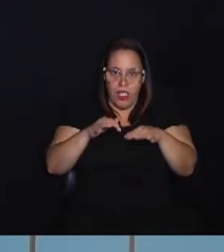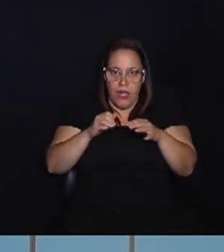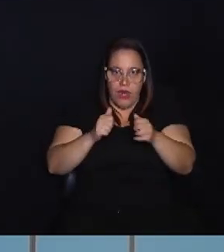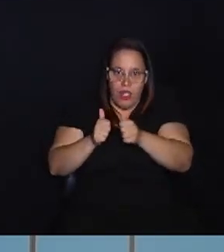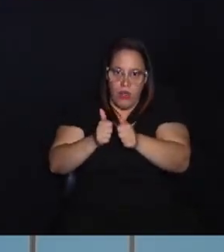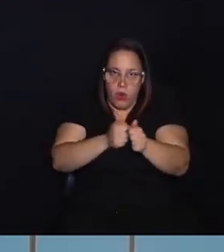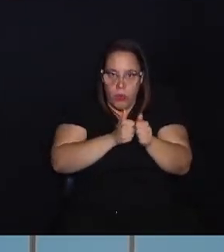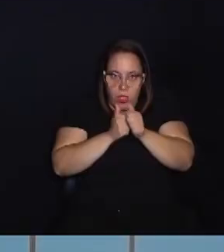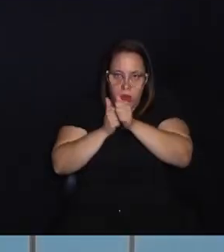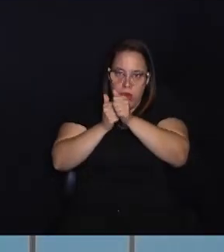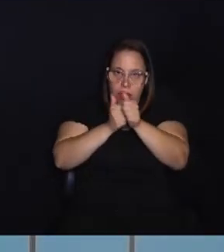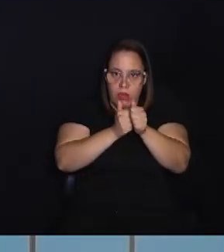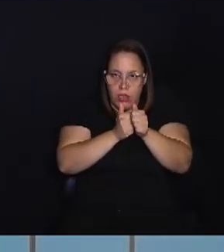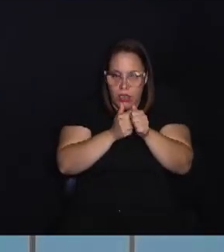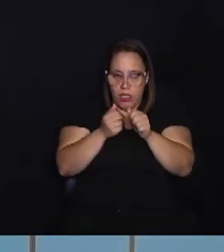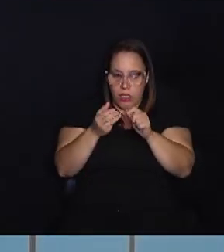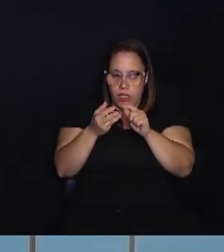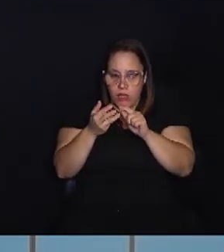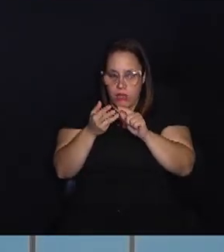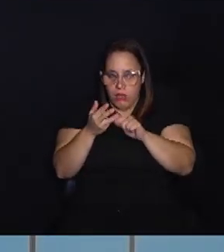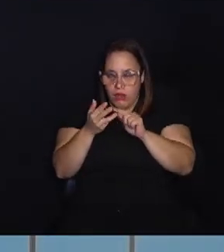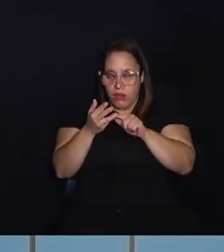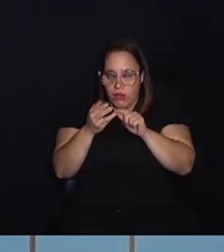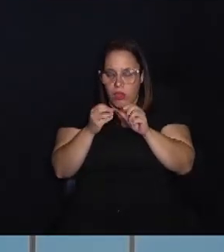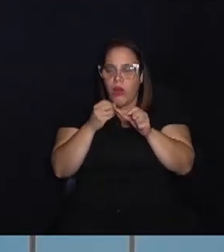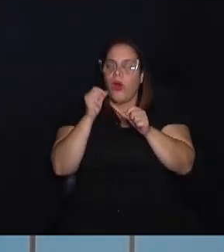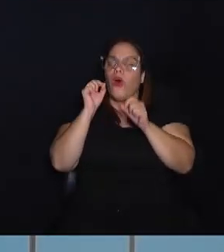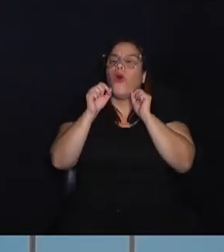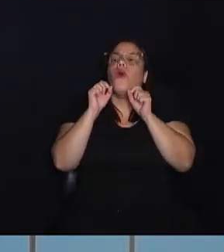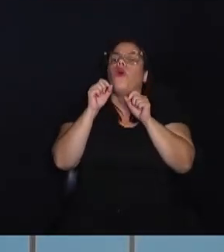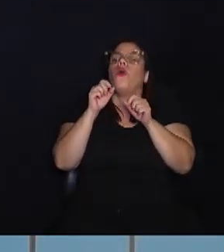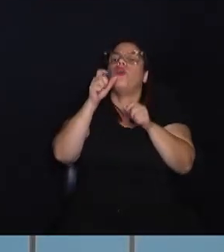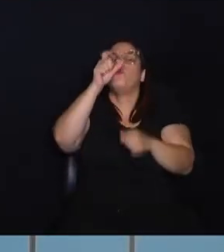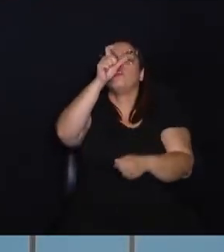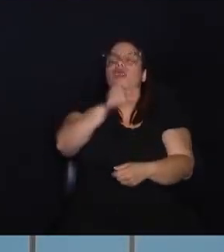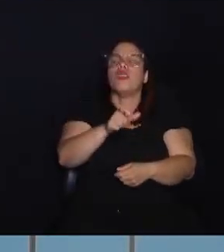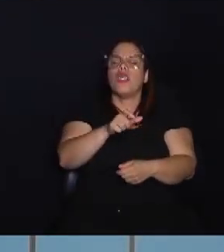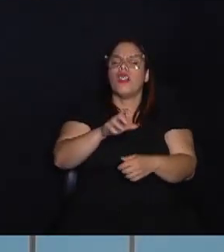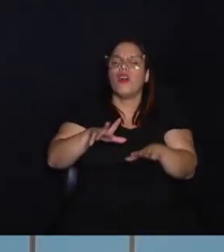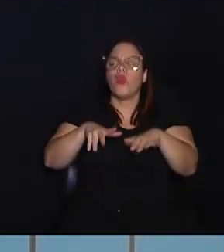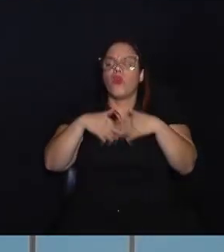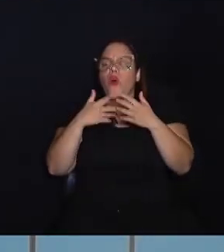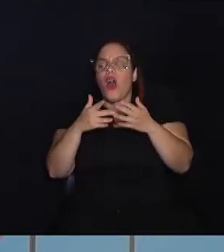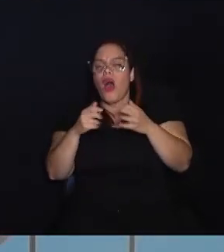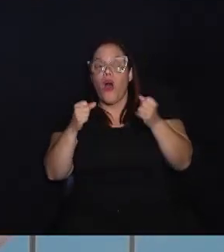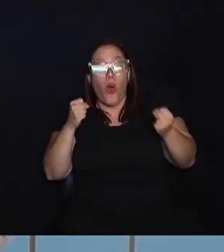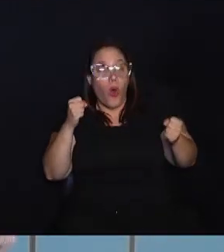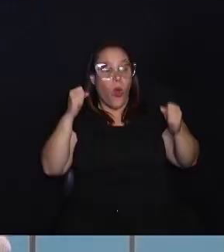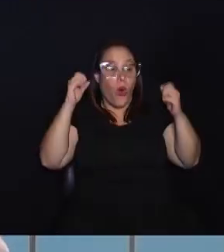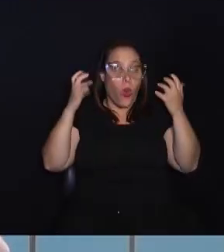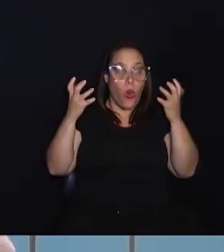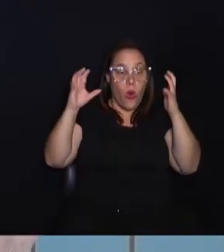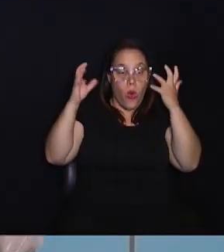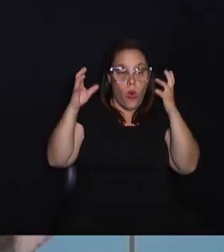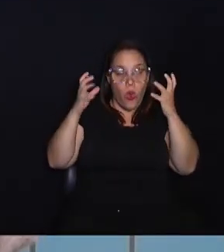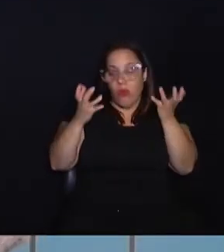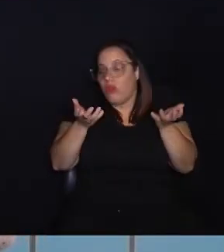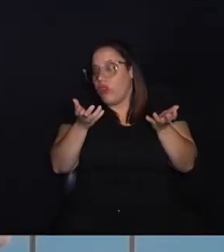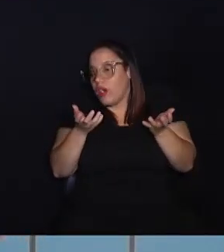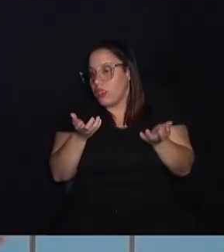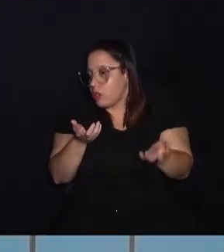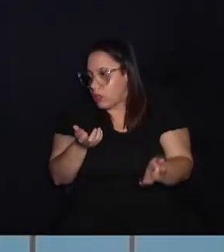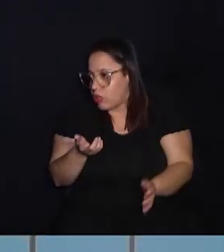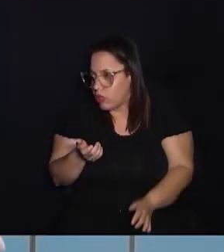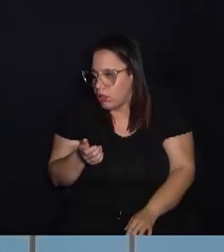acompanhamento. Você saber aonde ele está, aonde ele foi, quem está lá, qual é a balada, o que está acontecendo naquele ambiente. Então,